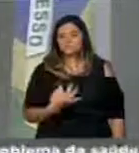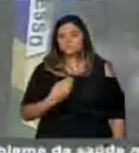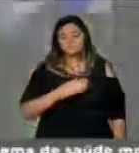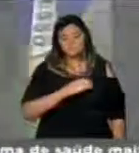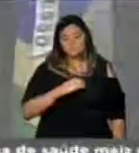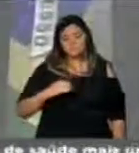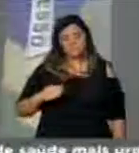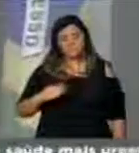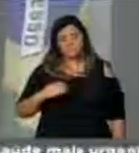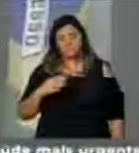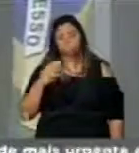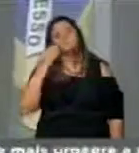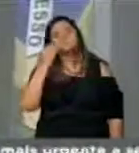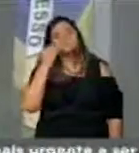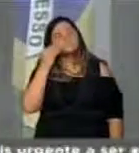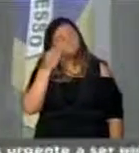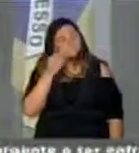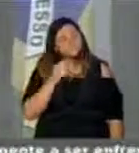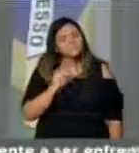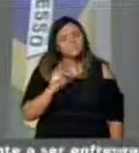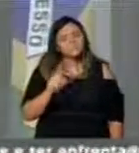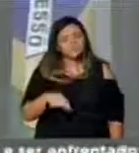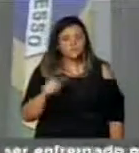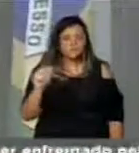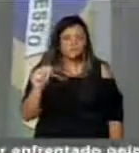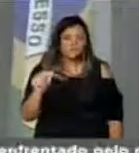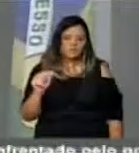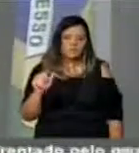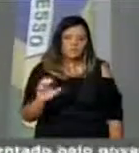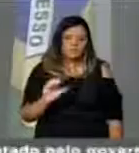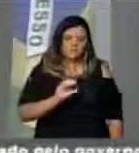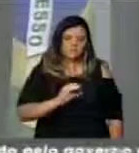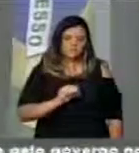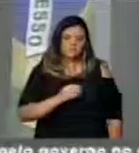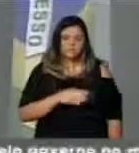nessa alternativa nesse recurso à via